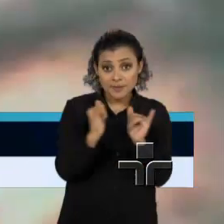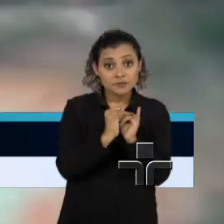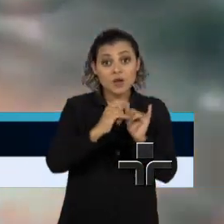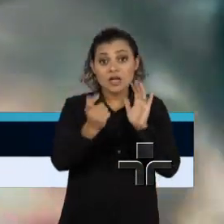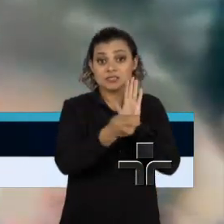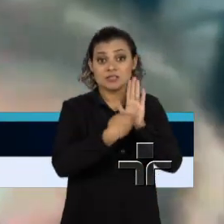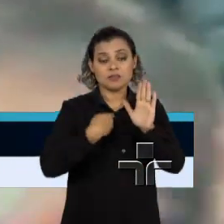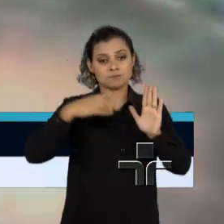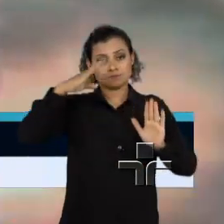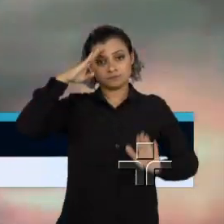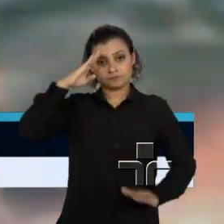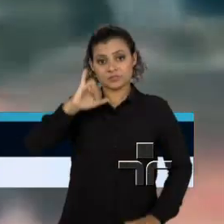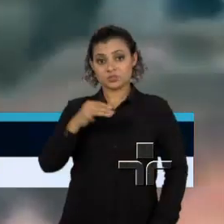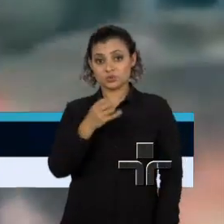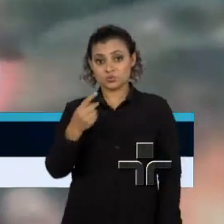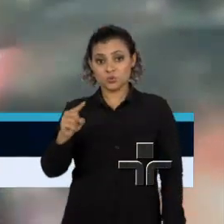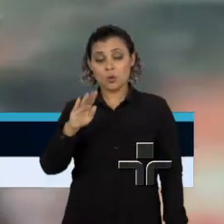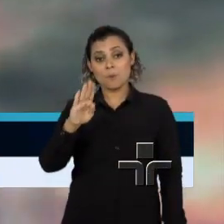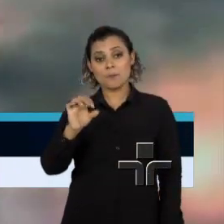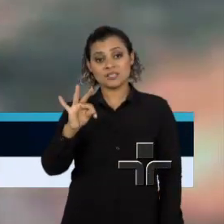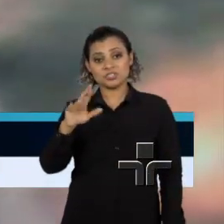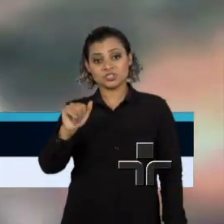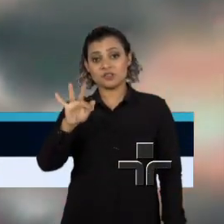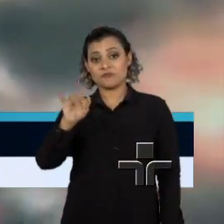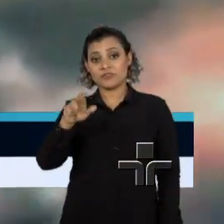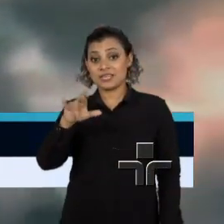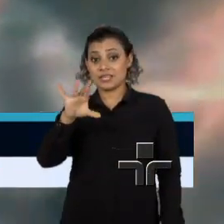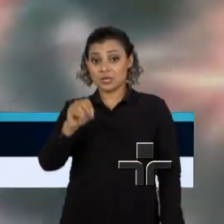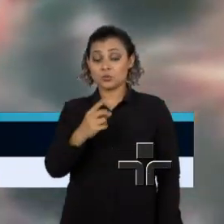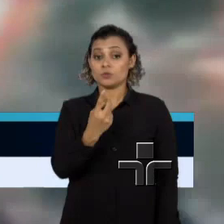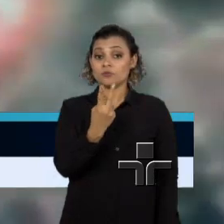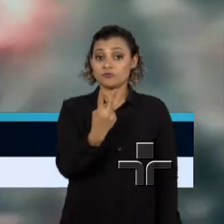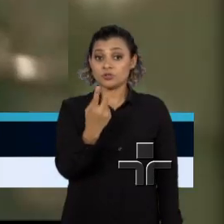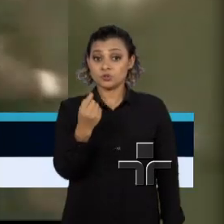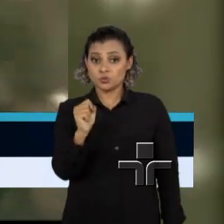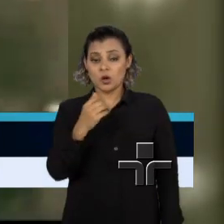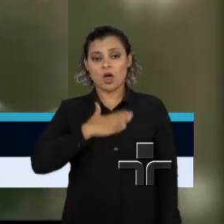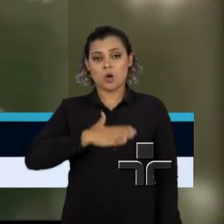pelo general João Batista Figueiredo em 28 de agosto de